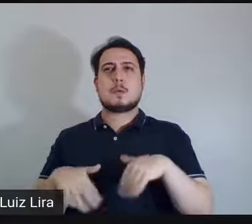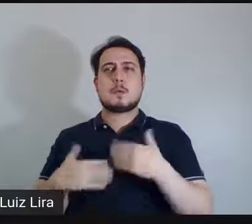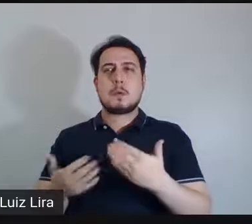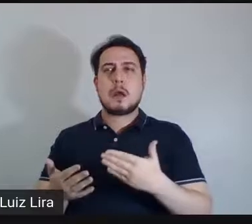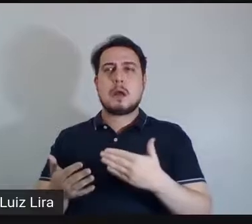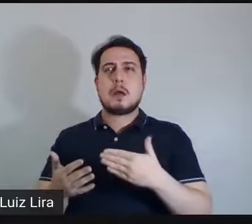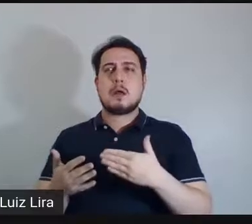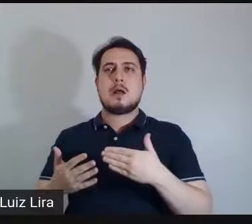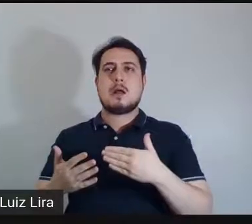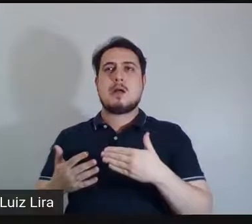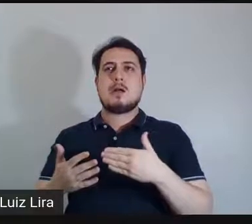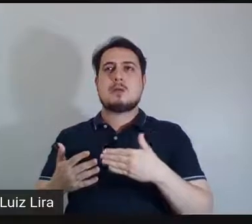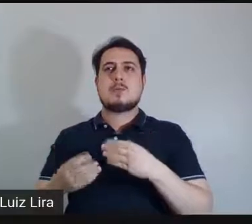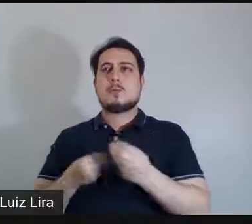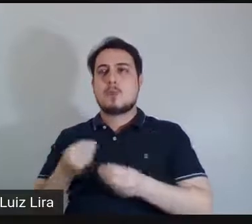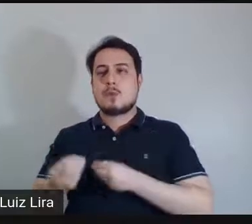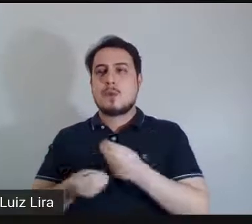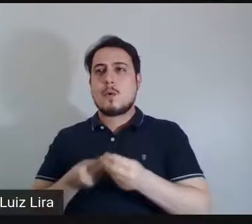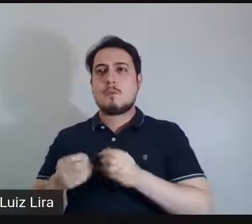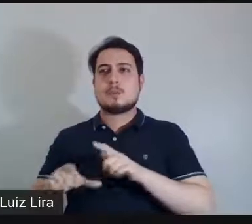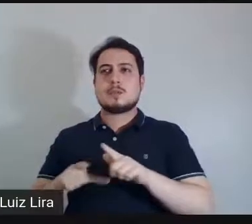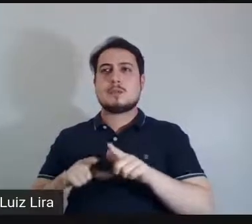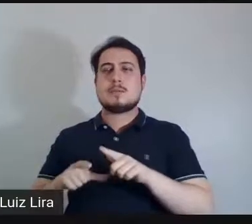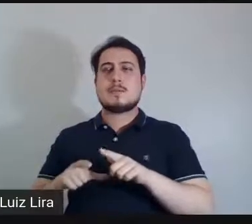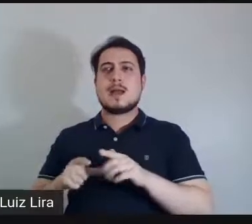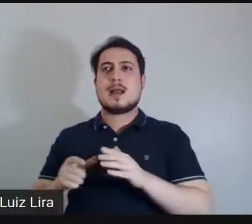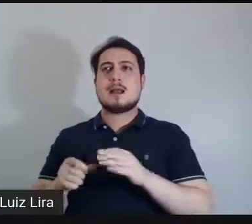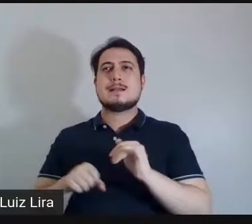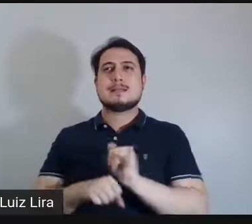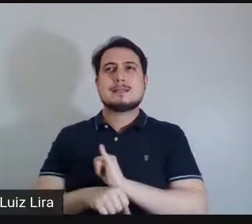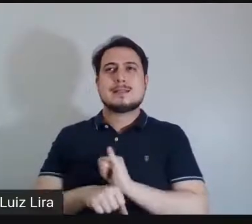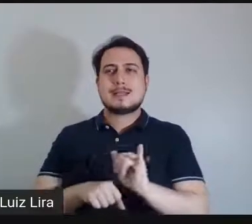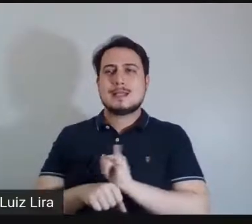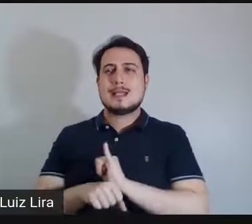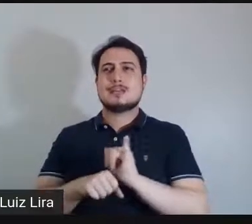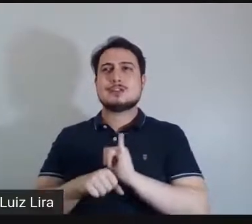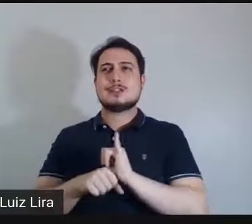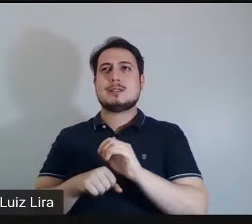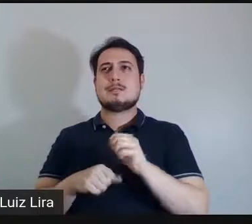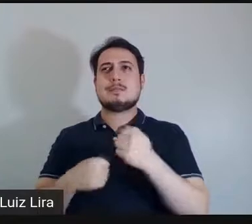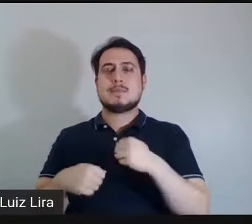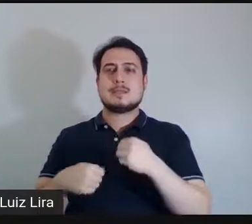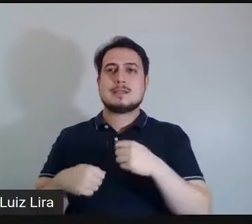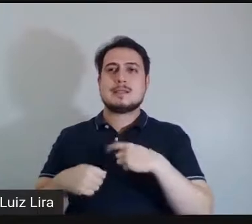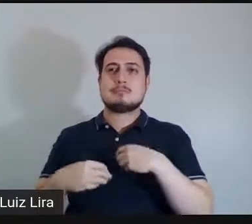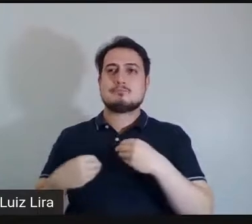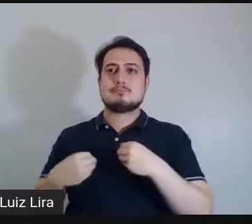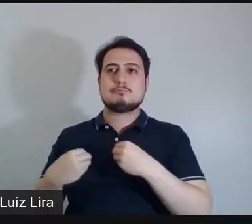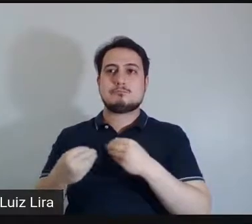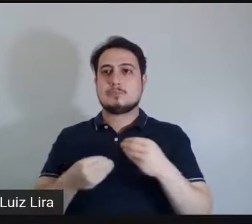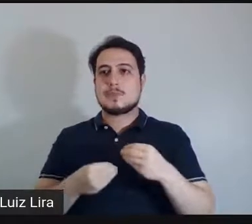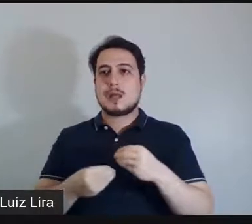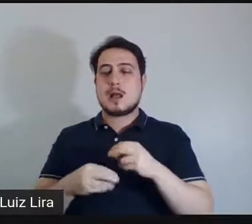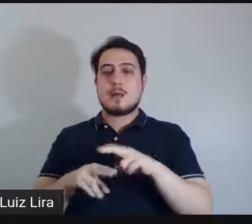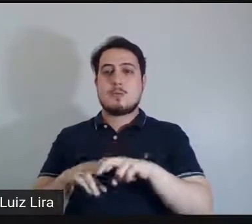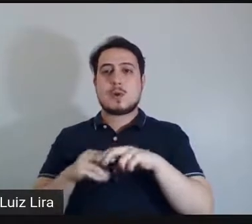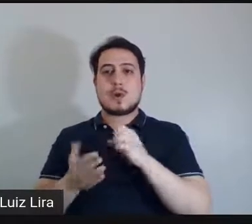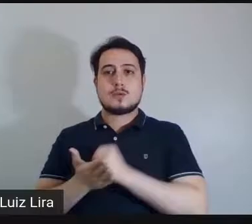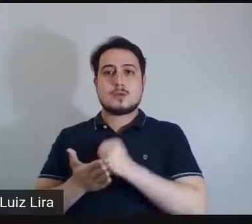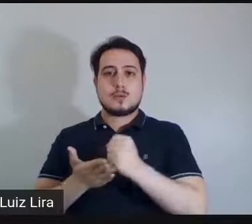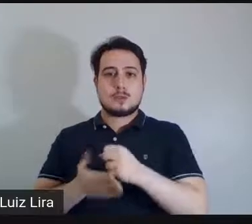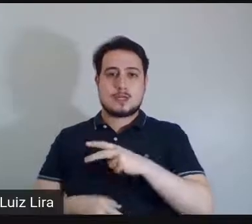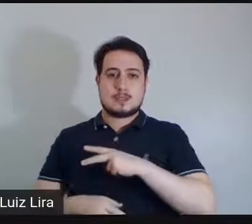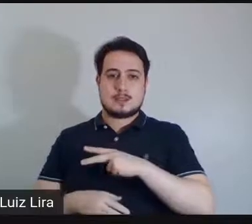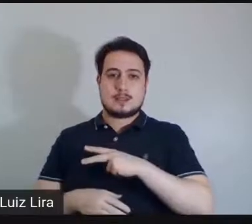execução contratual em relação às medidas que deveriam e devem ser tomadas em relação aos contratos de terceirização. Aí eu